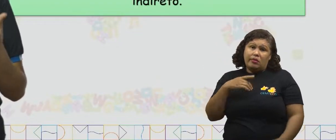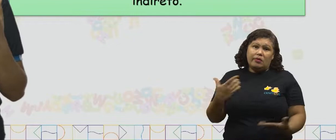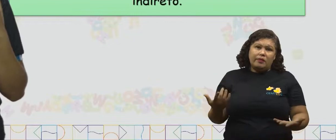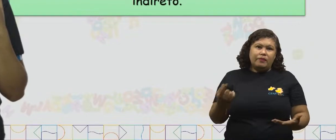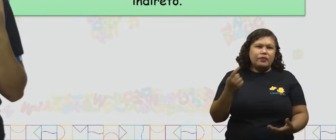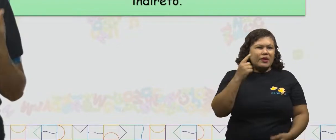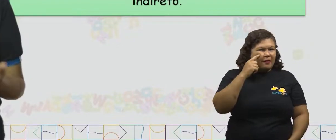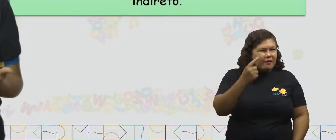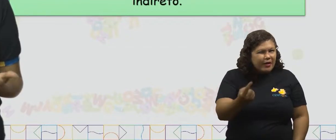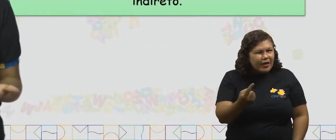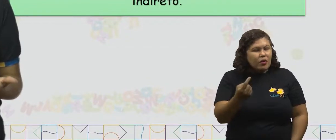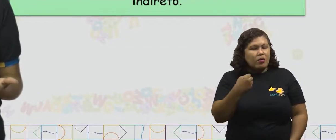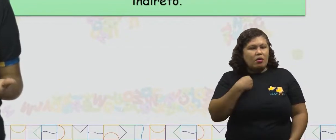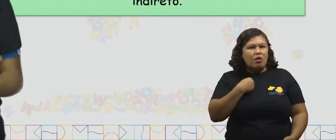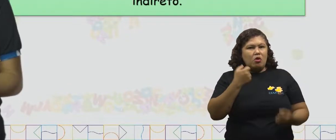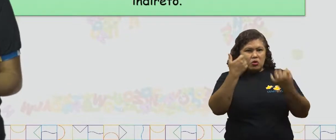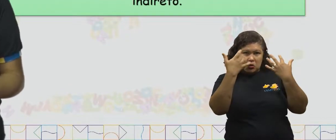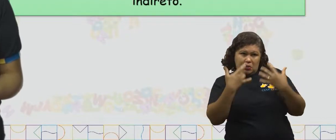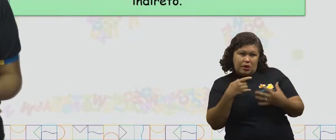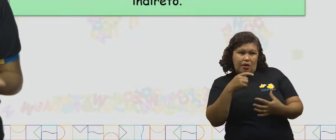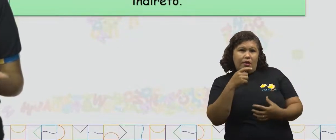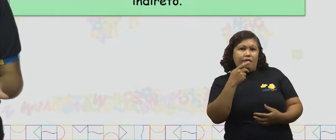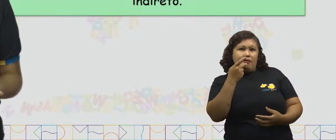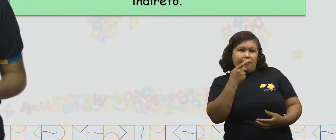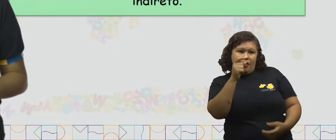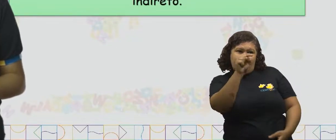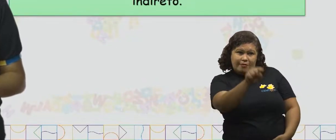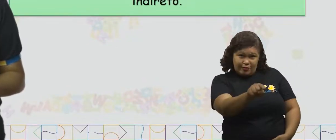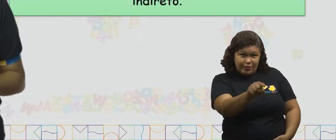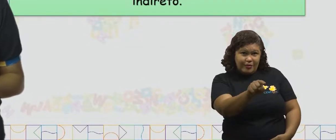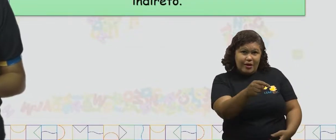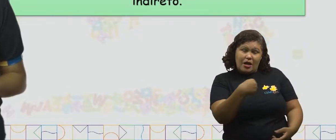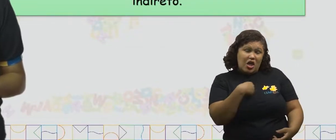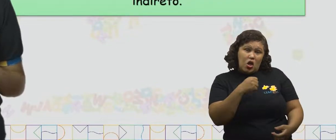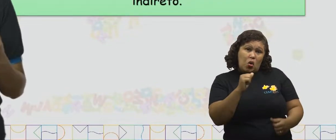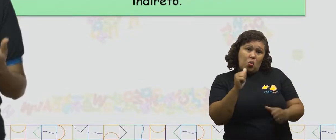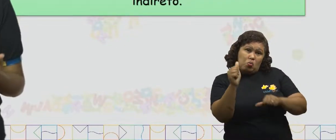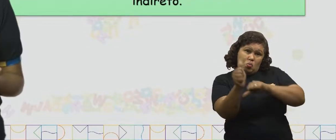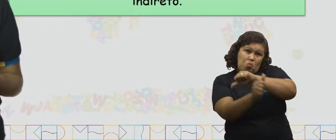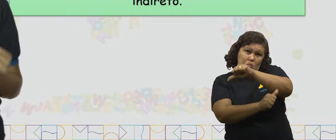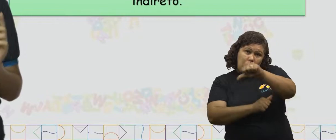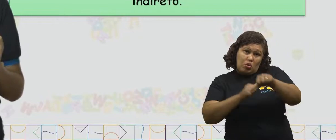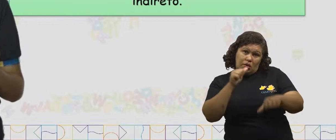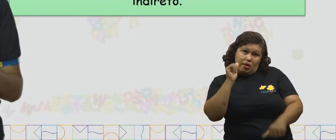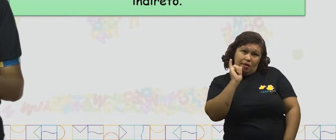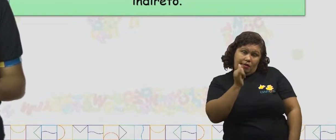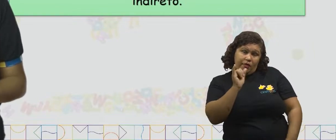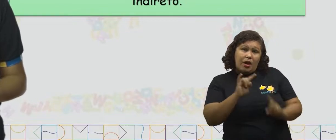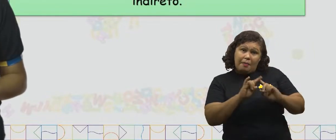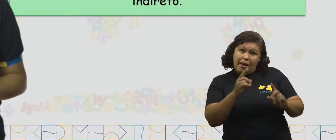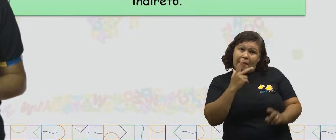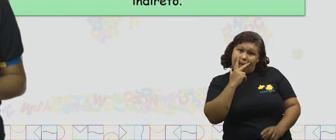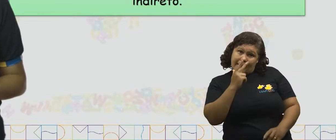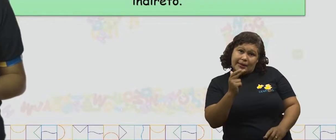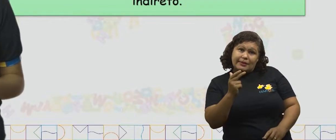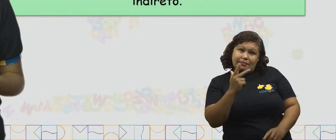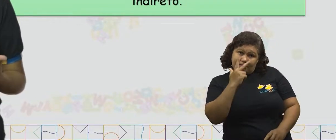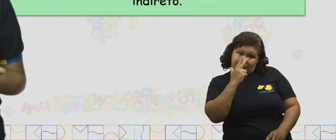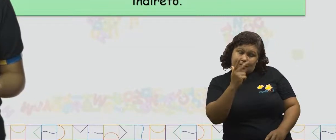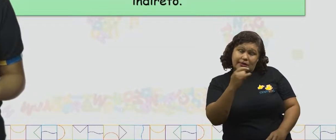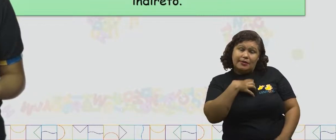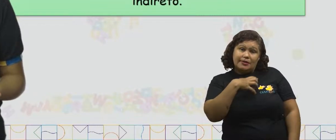que, ao explicar a sua fala, eu não usei as mesmas palavras que você, mas até que ficou parecido o que eu falei, não é